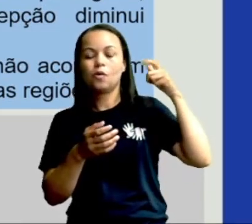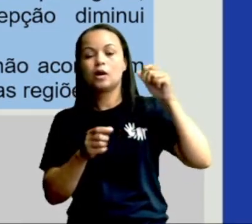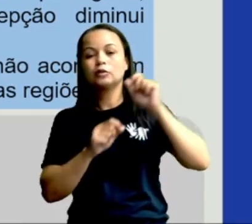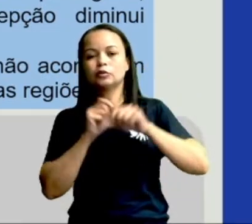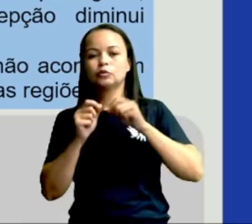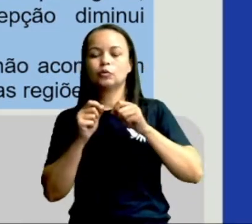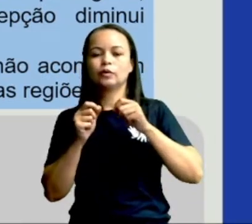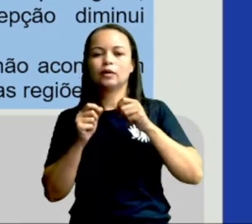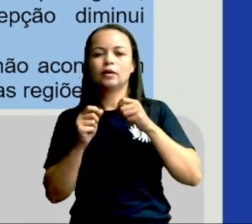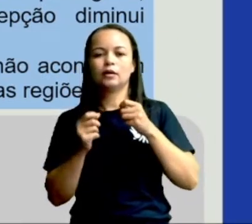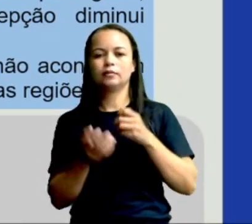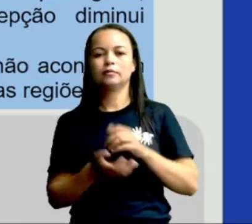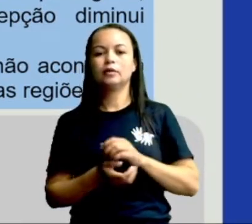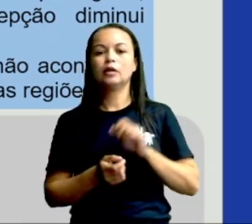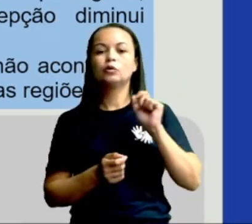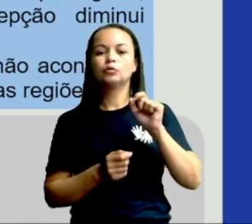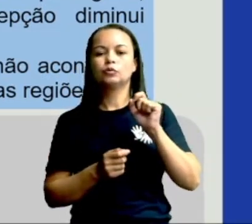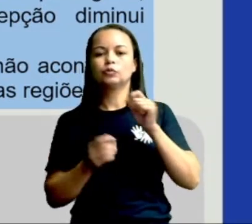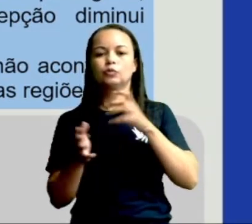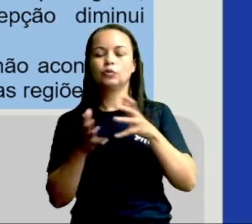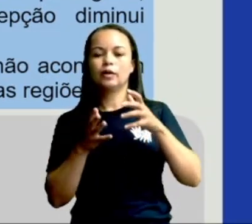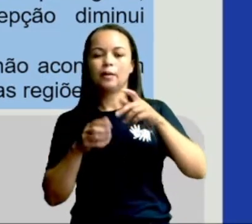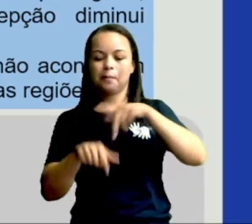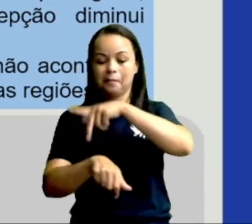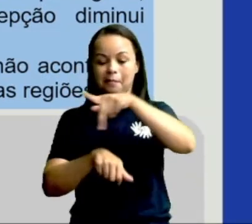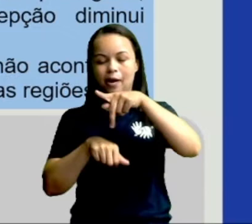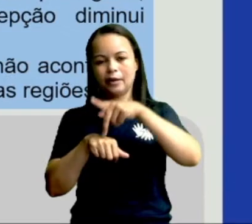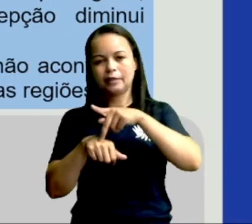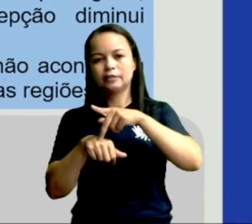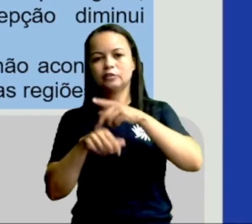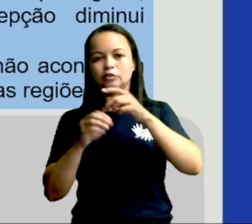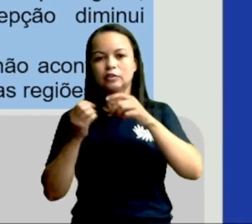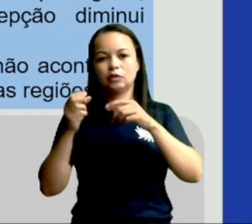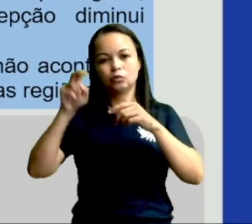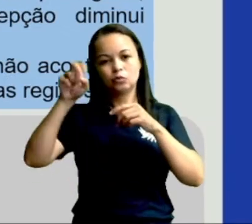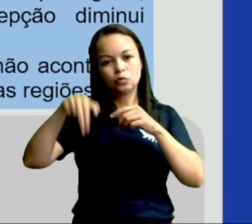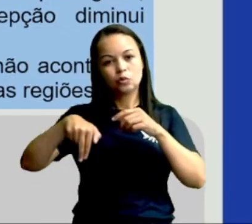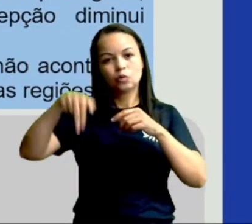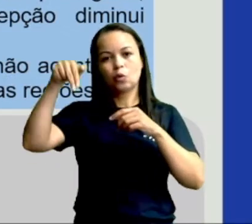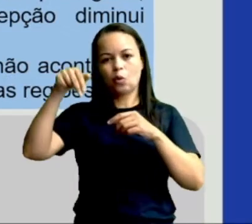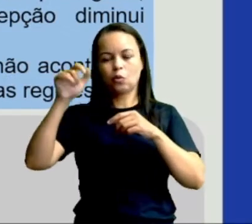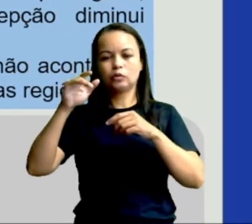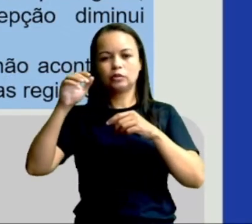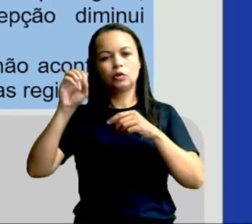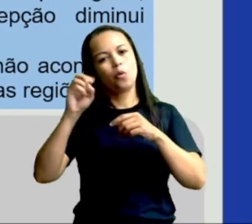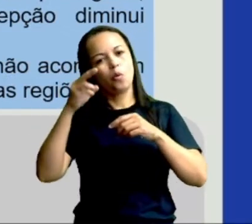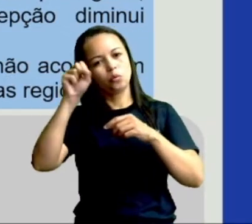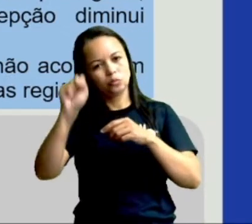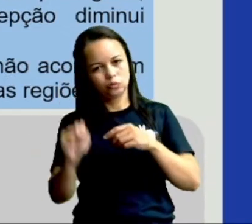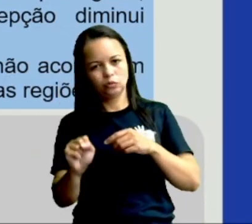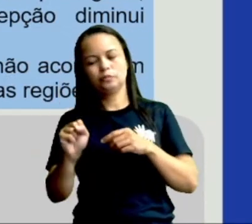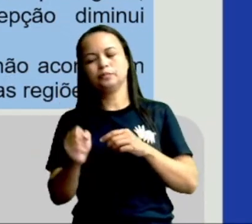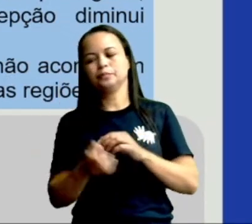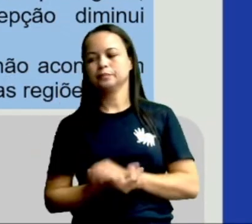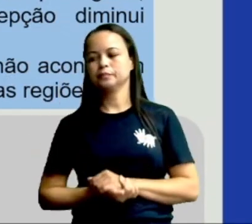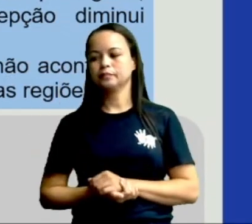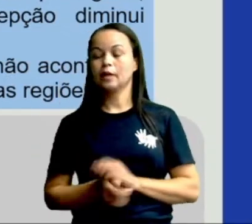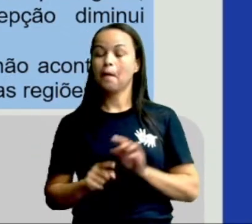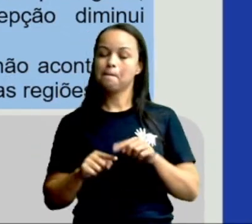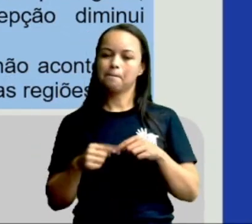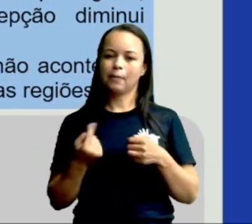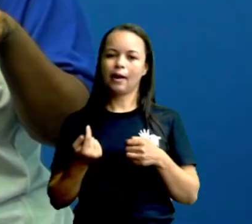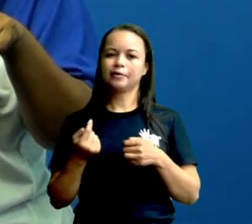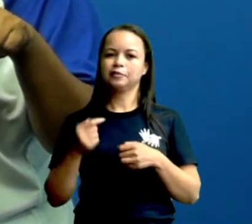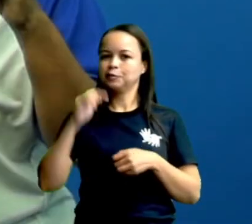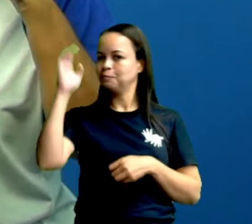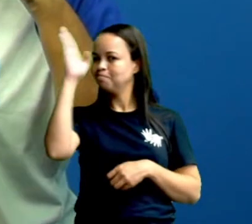que do que países que estão no hemisfério norte, mais acima, ou no hemisfério sul. Mas que o Brasil,